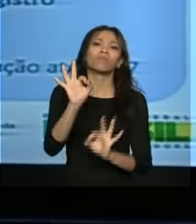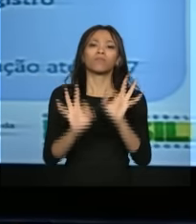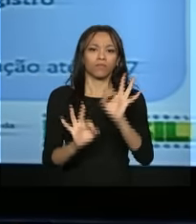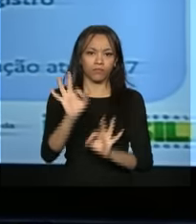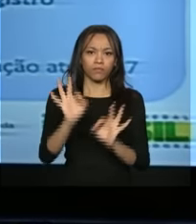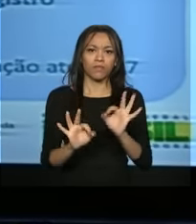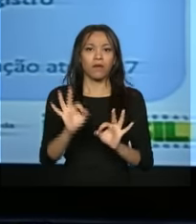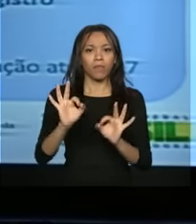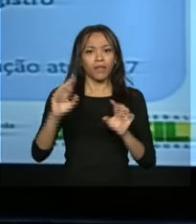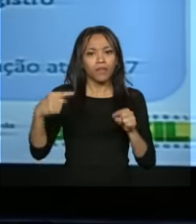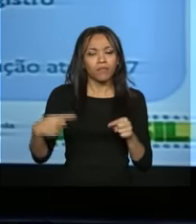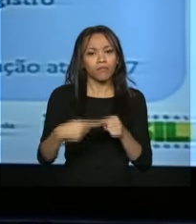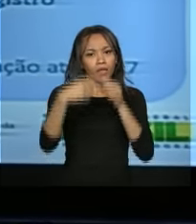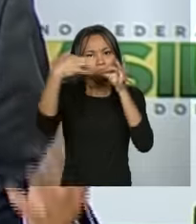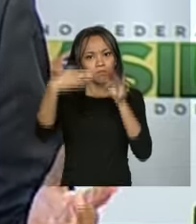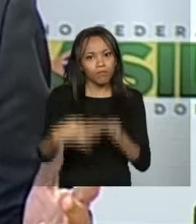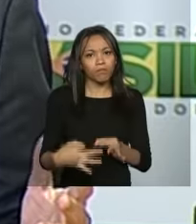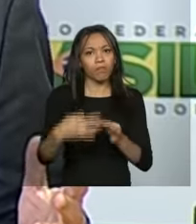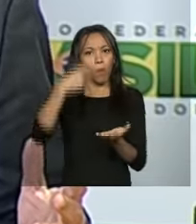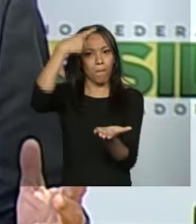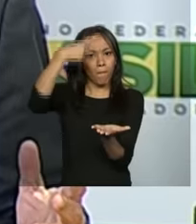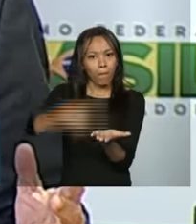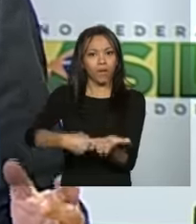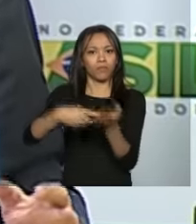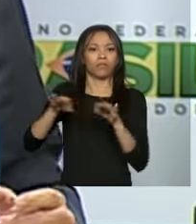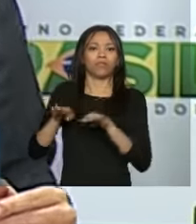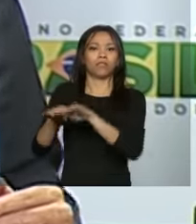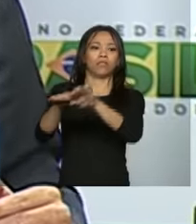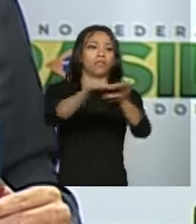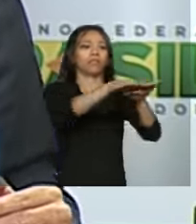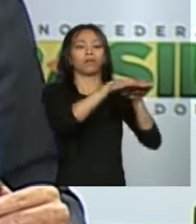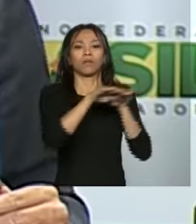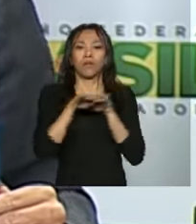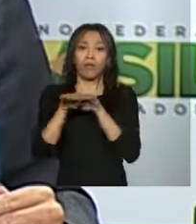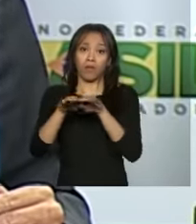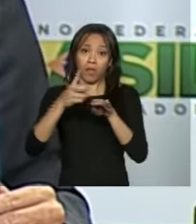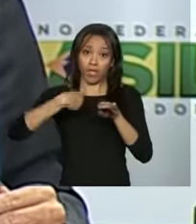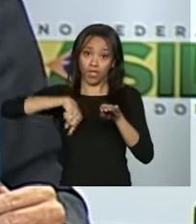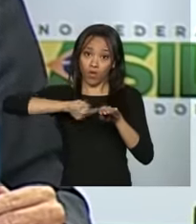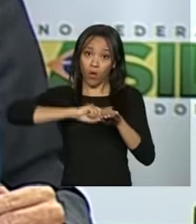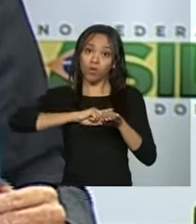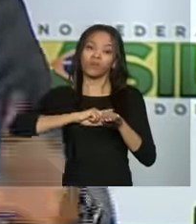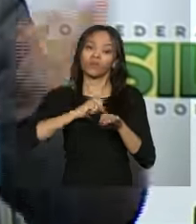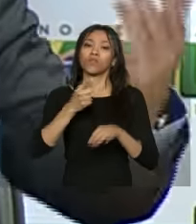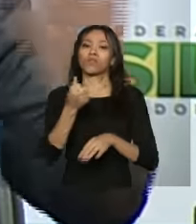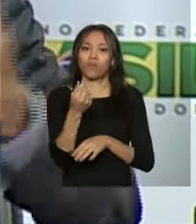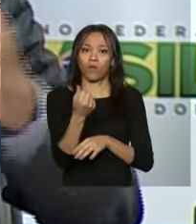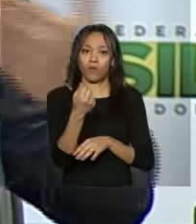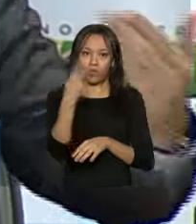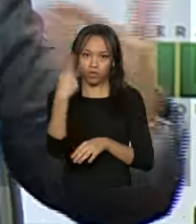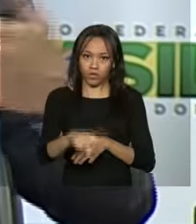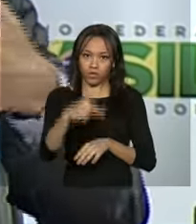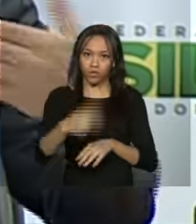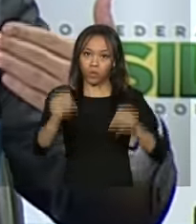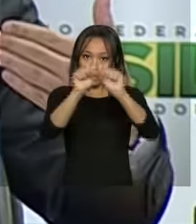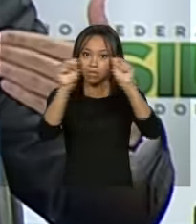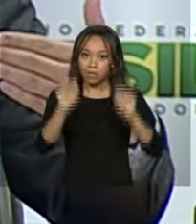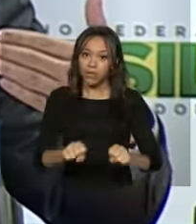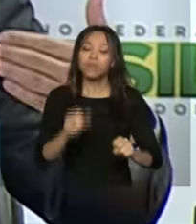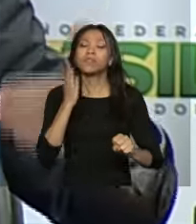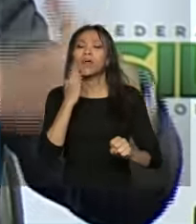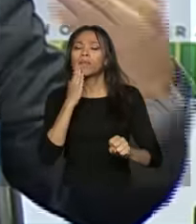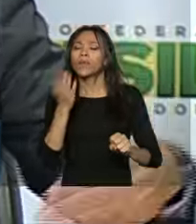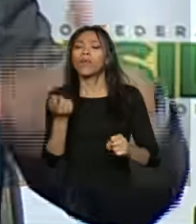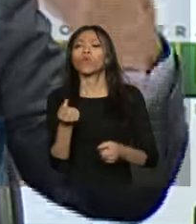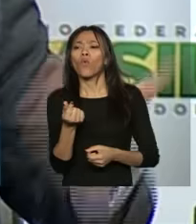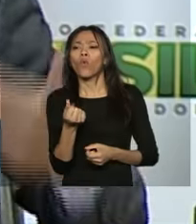nossa nomenclatura A nomenclatura utilizada internacionalmente até para que o nosso banco de preços possa poder dialogar e a gente